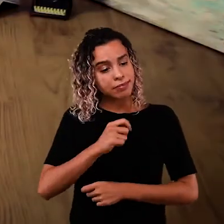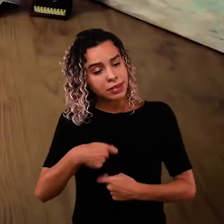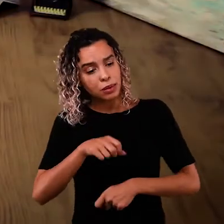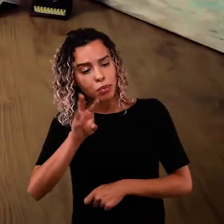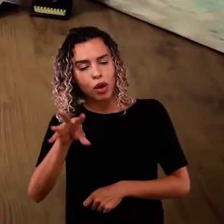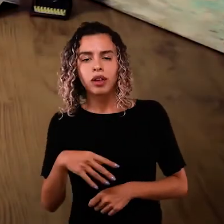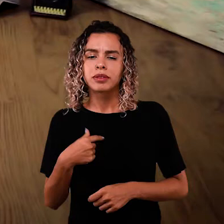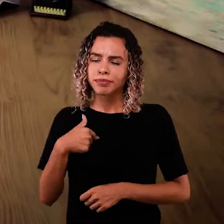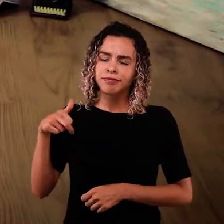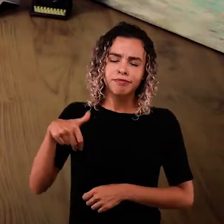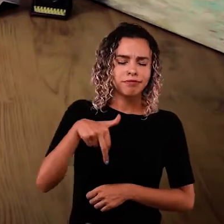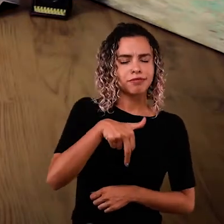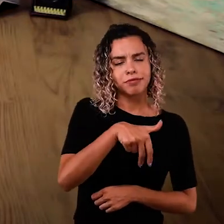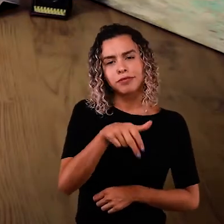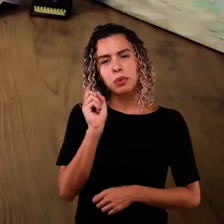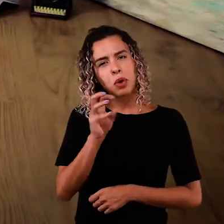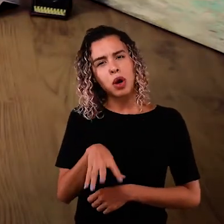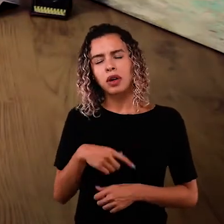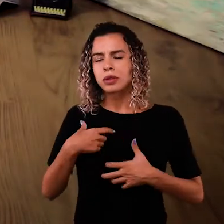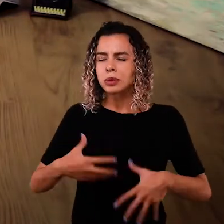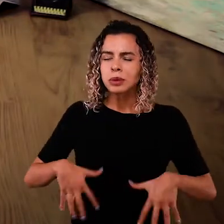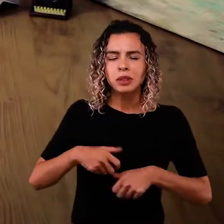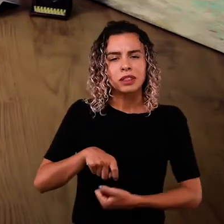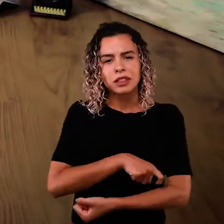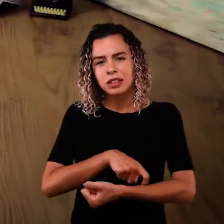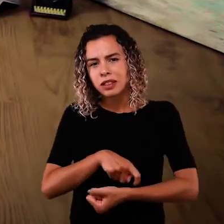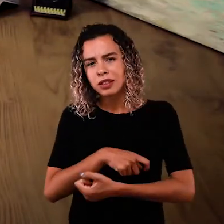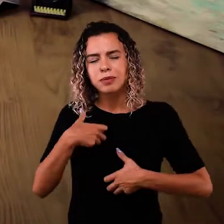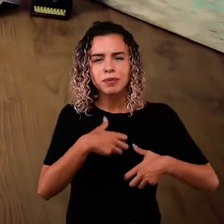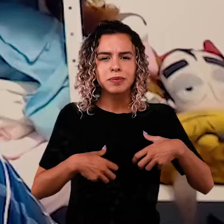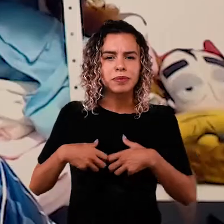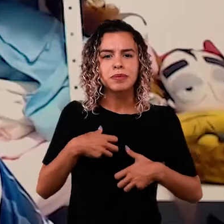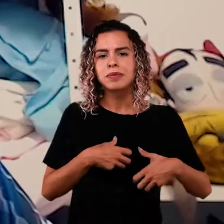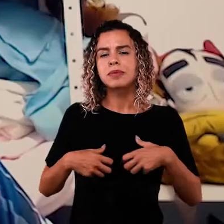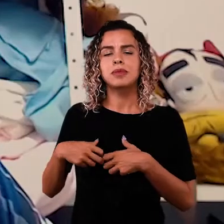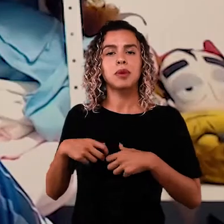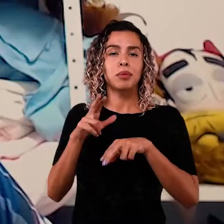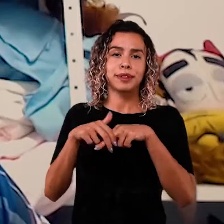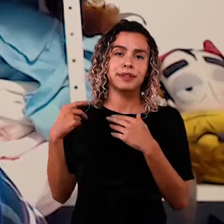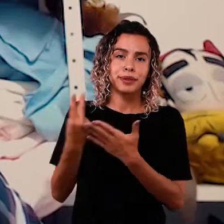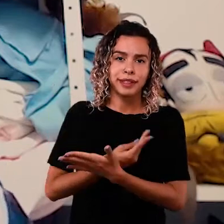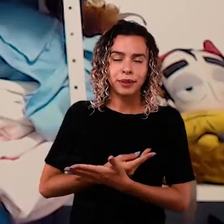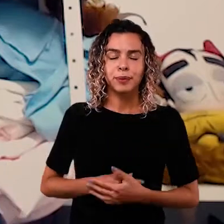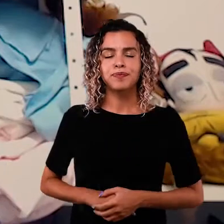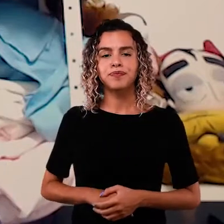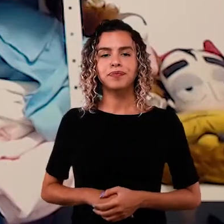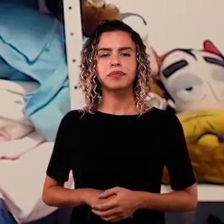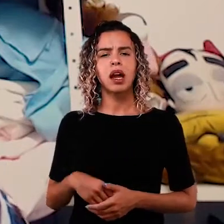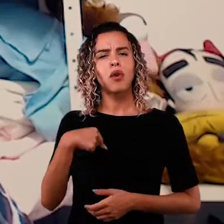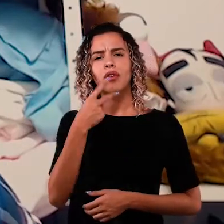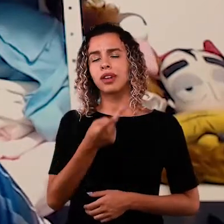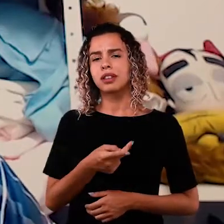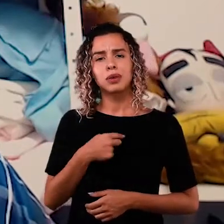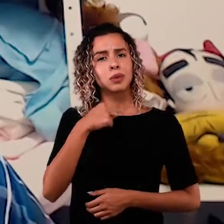embora, aí eu fui embora. Eu tava muito nervoso com tudo que tinha acontecido. Aí eu falei,